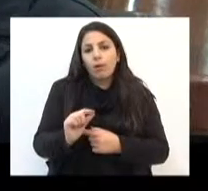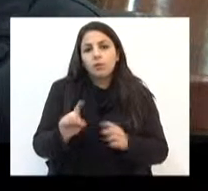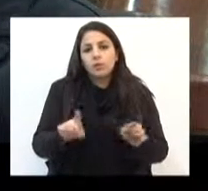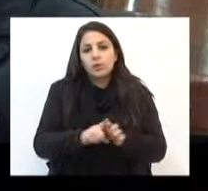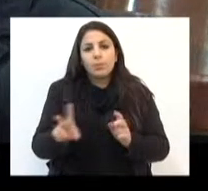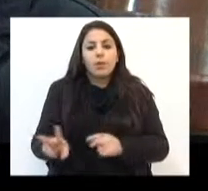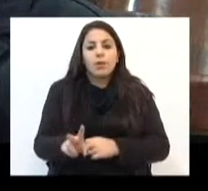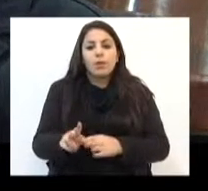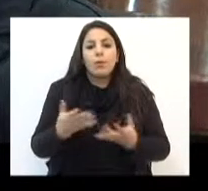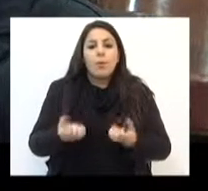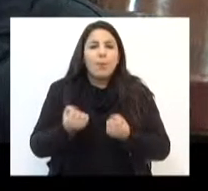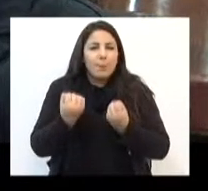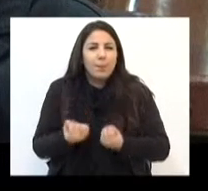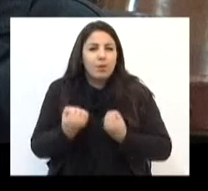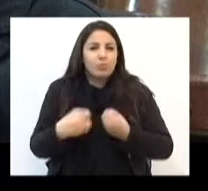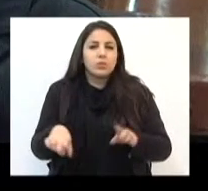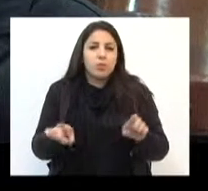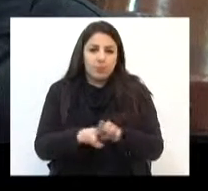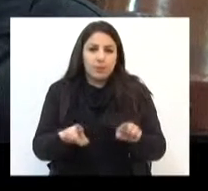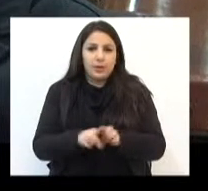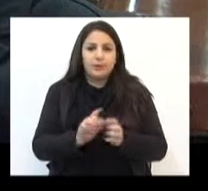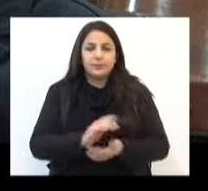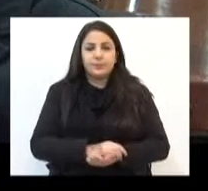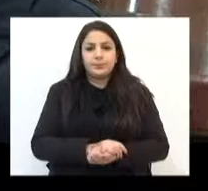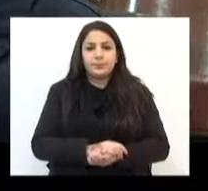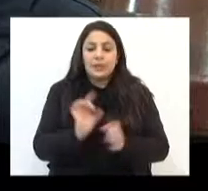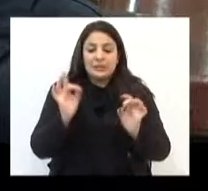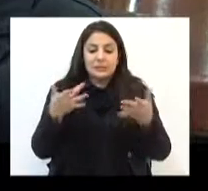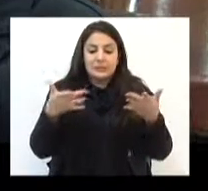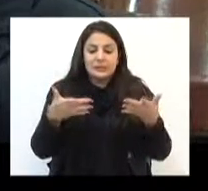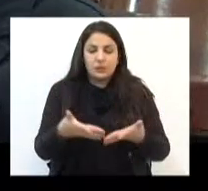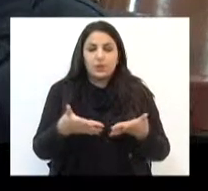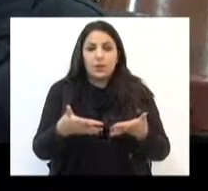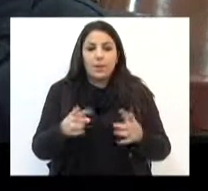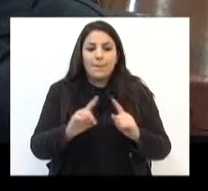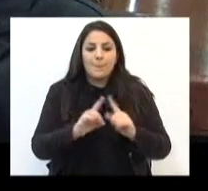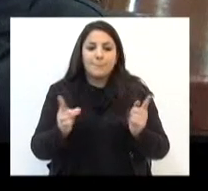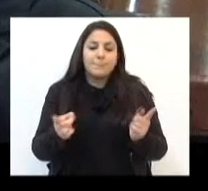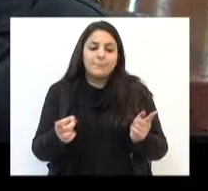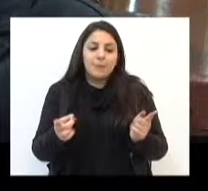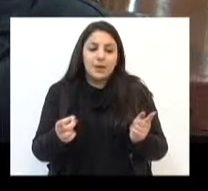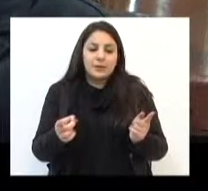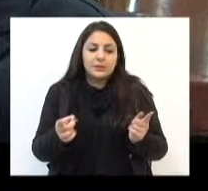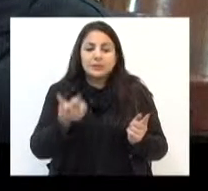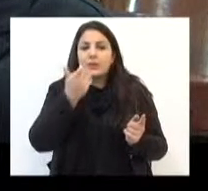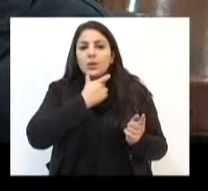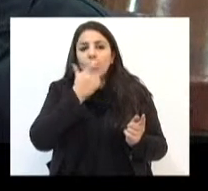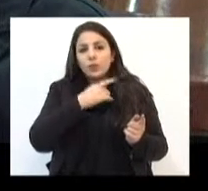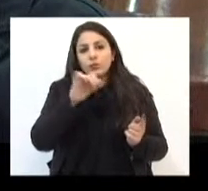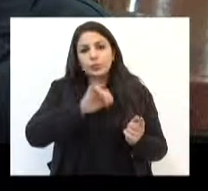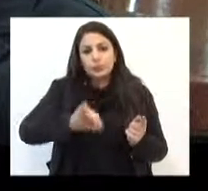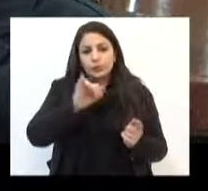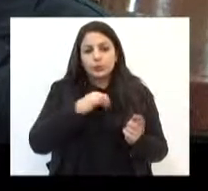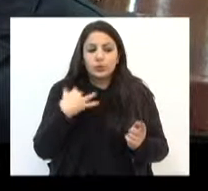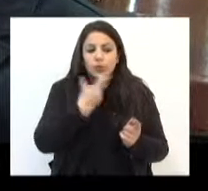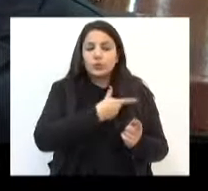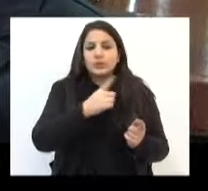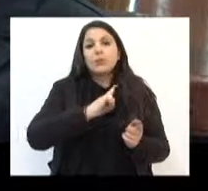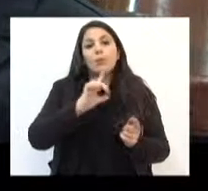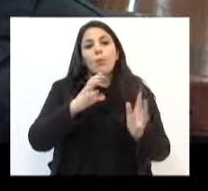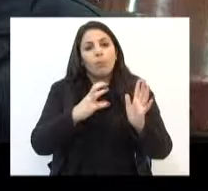paradas. O vereador Grando, ele destaca que é 2 milímetros. Se fosse 2 milímetros, eu concordaria, vereador. 2 centímetros. 2 milímetros.